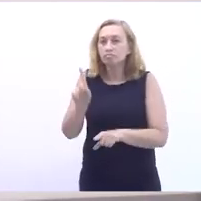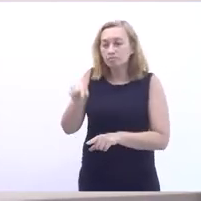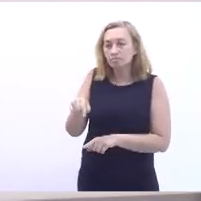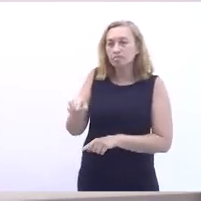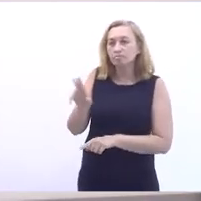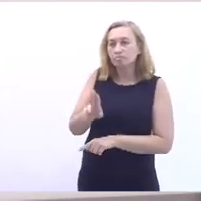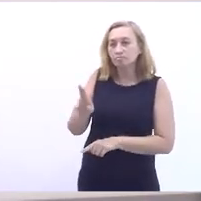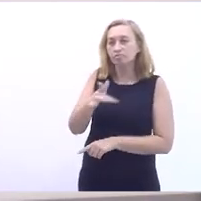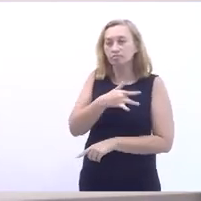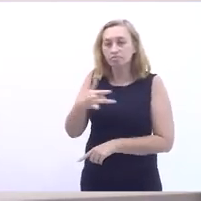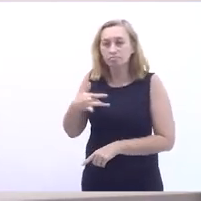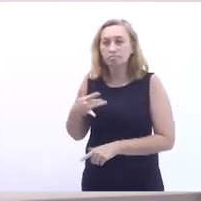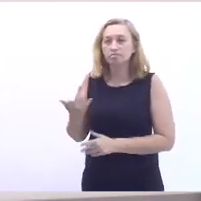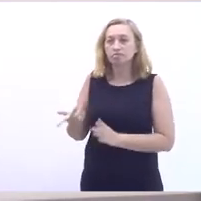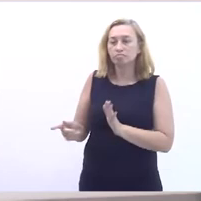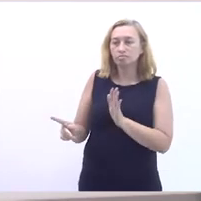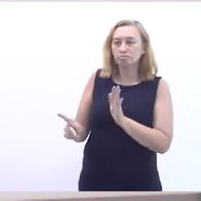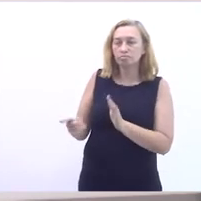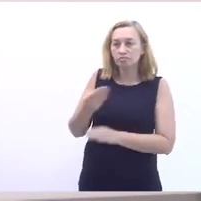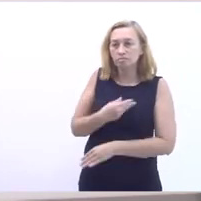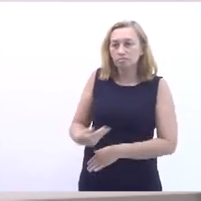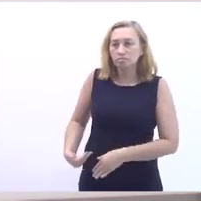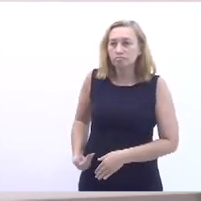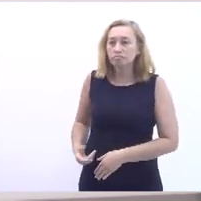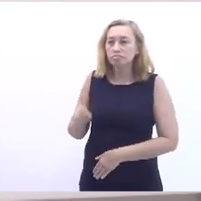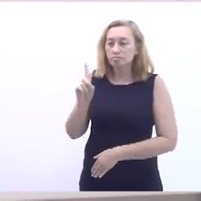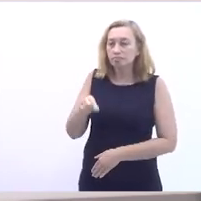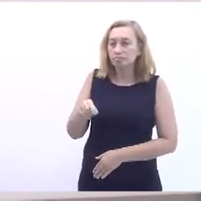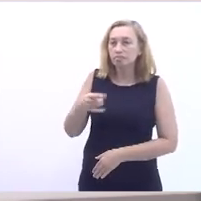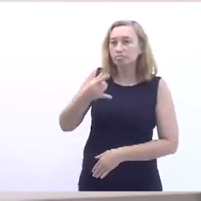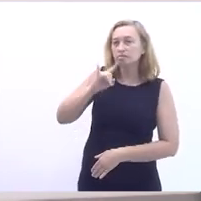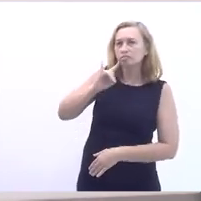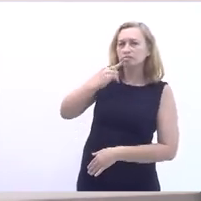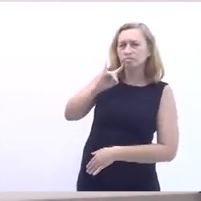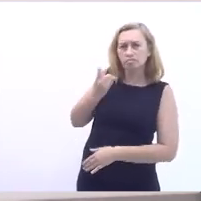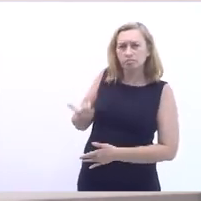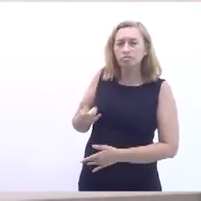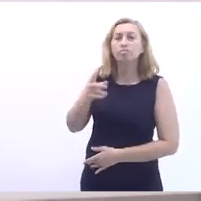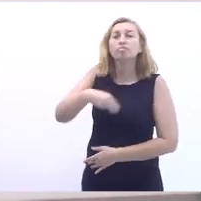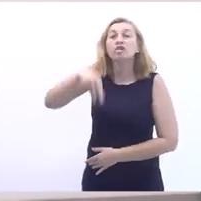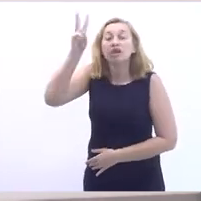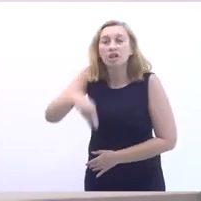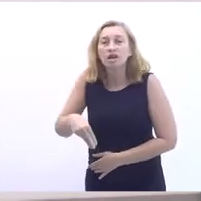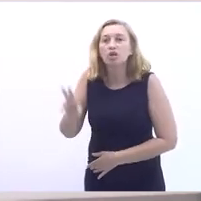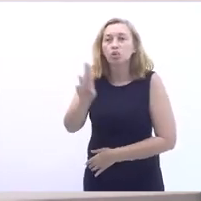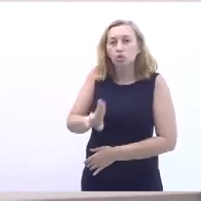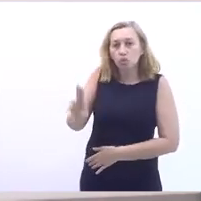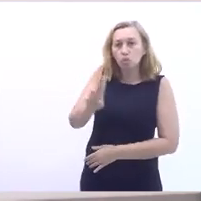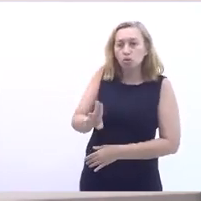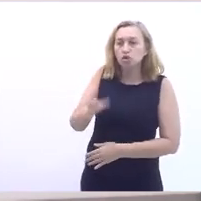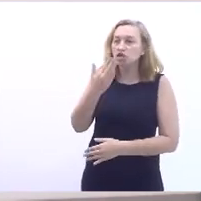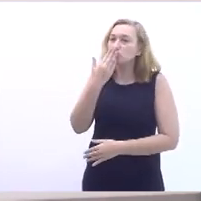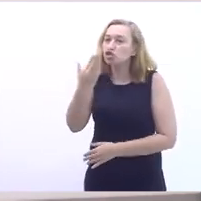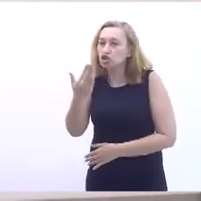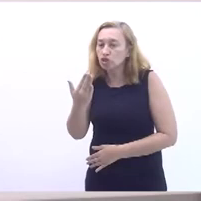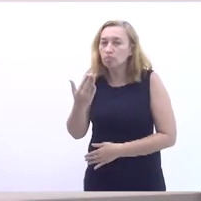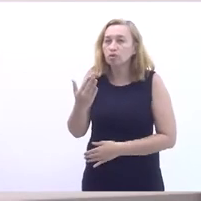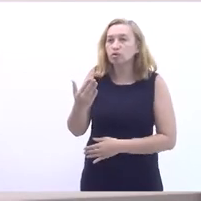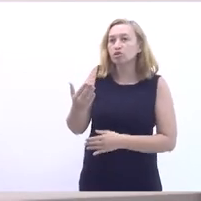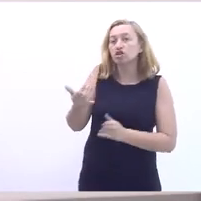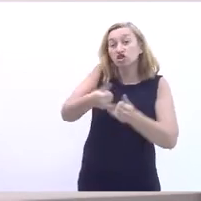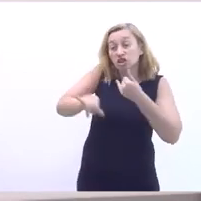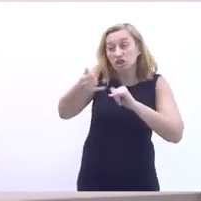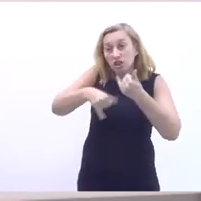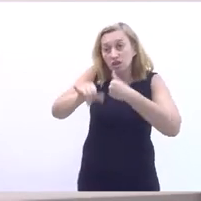saúde pública ou aquele que é aqui é alcoólatra porque quem usa determinar o tipo de substância